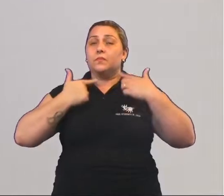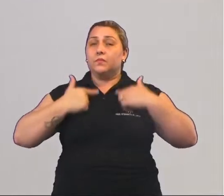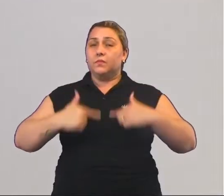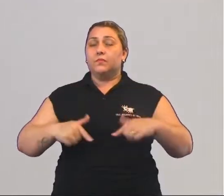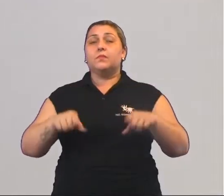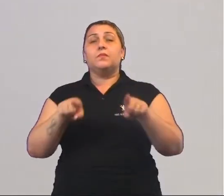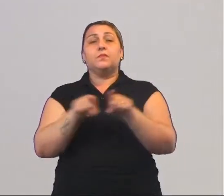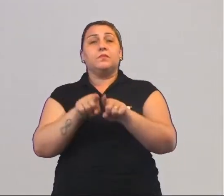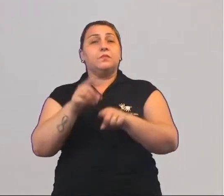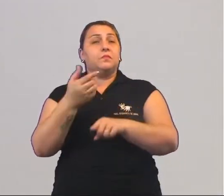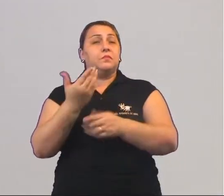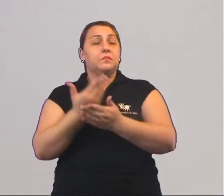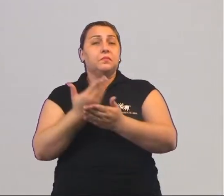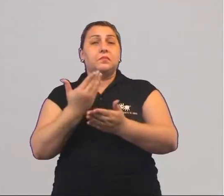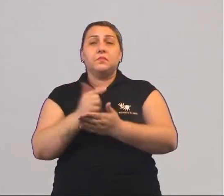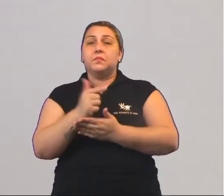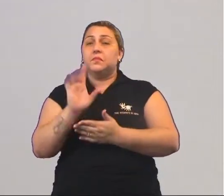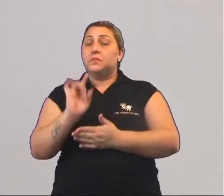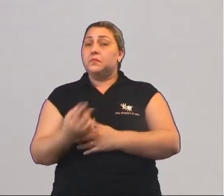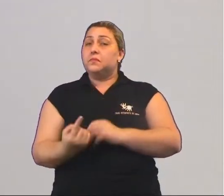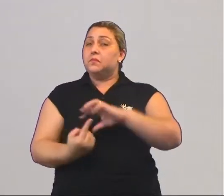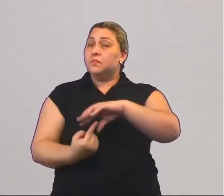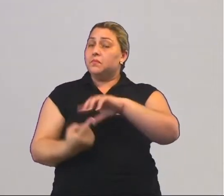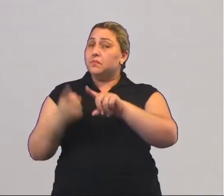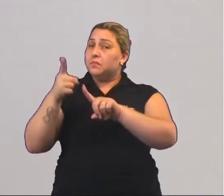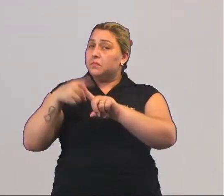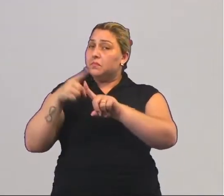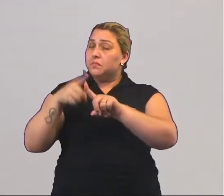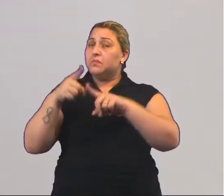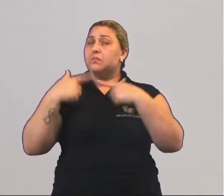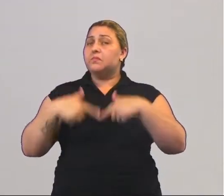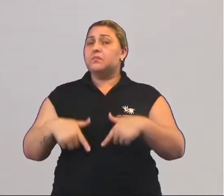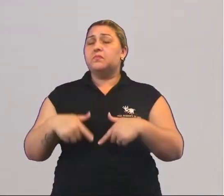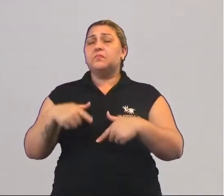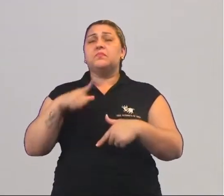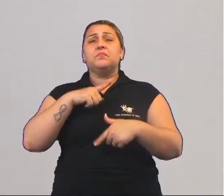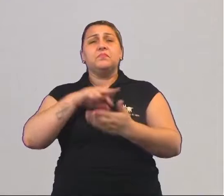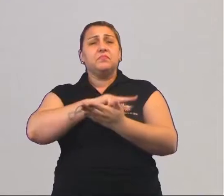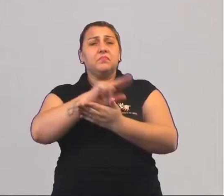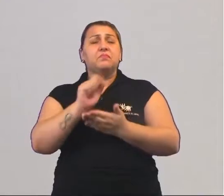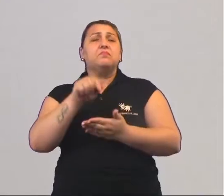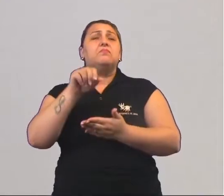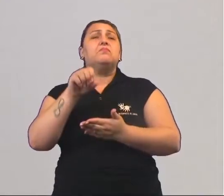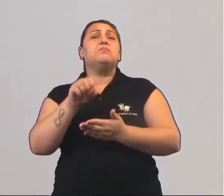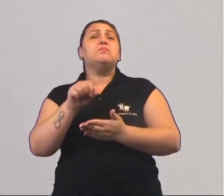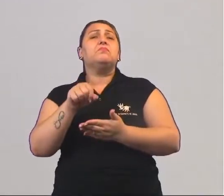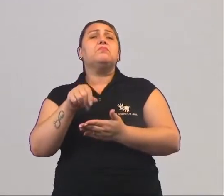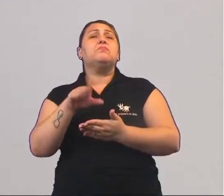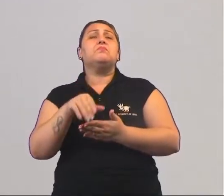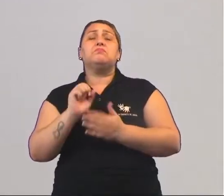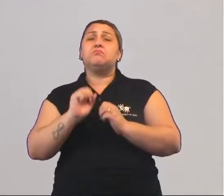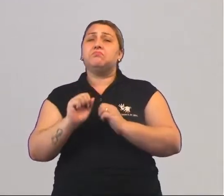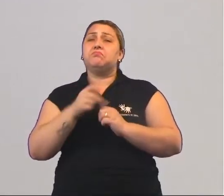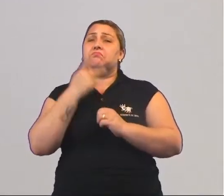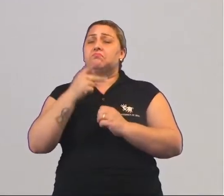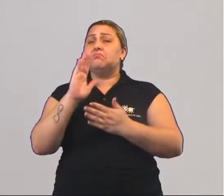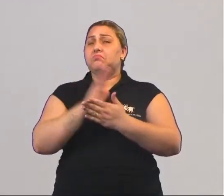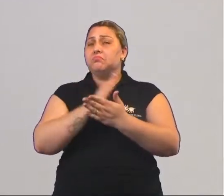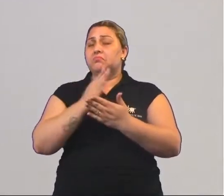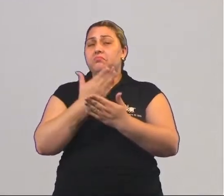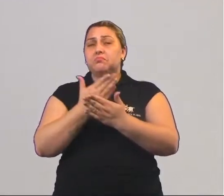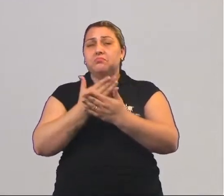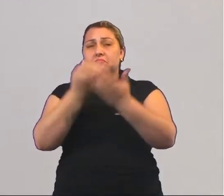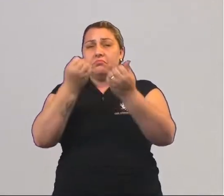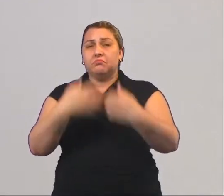de que não existe apenas um tipo de higiene, existem vários, né? Quem é que poderia me citar aí alguns que foram mencionados na aula